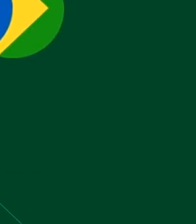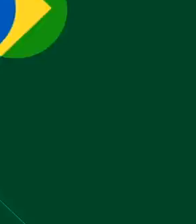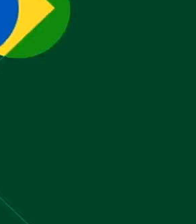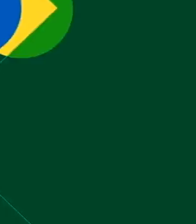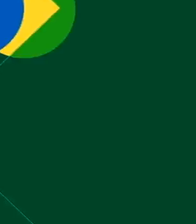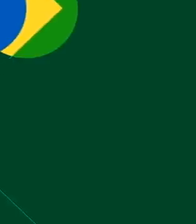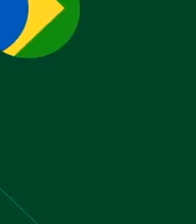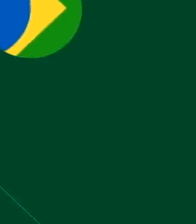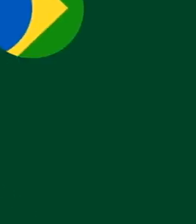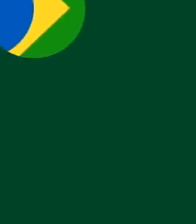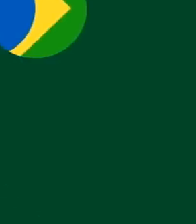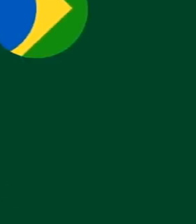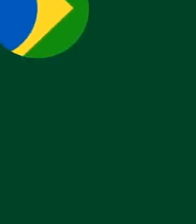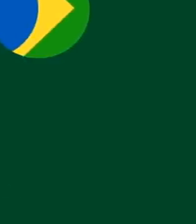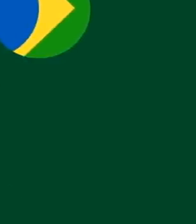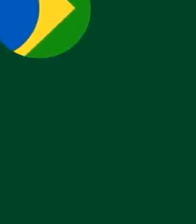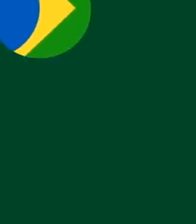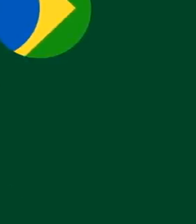Momento Saúde